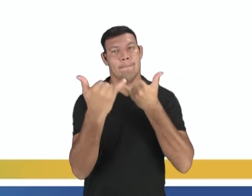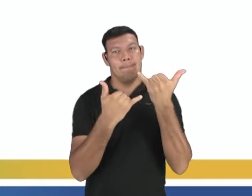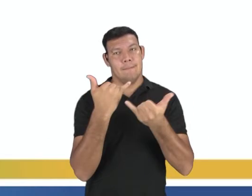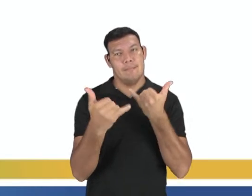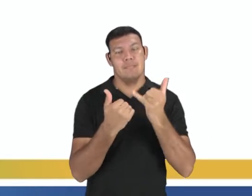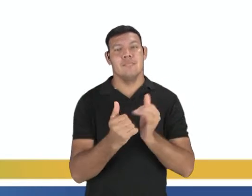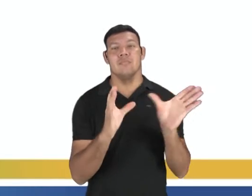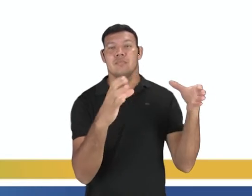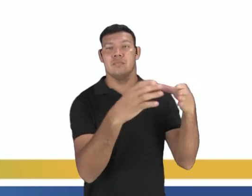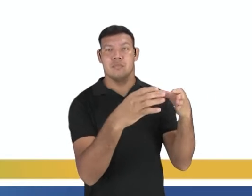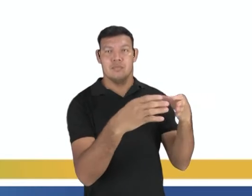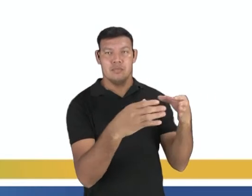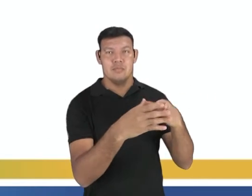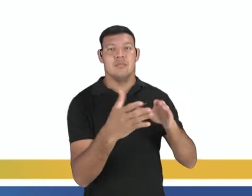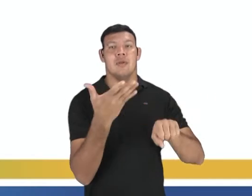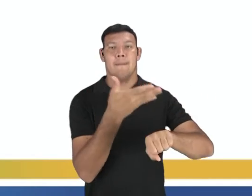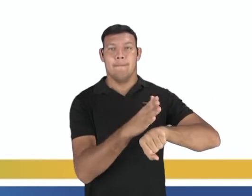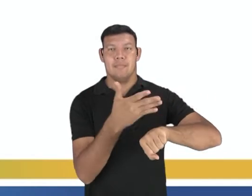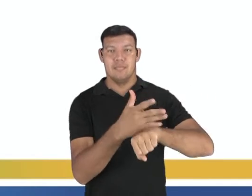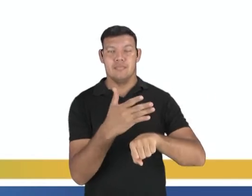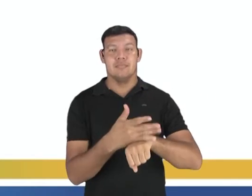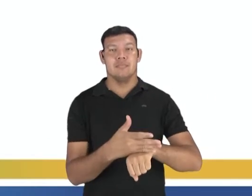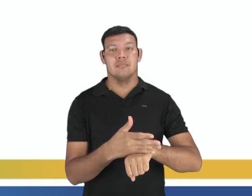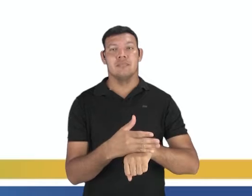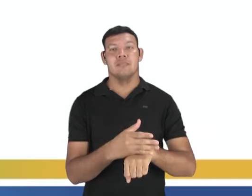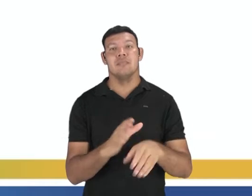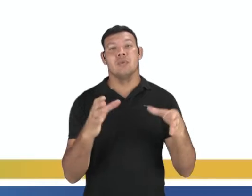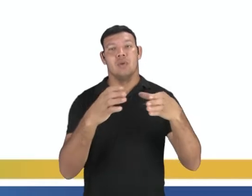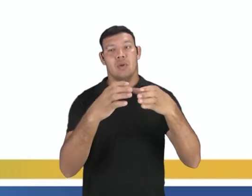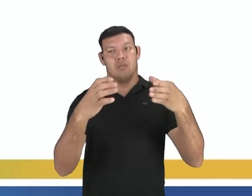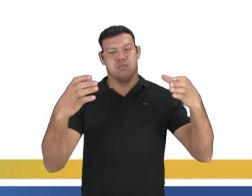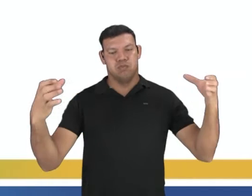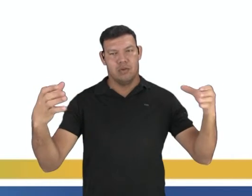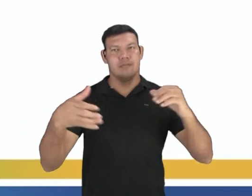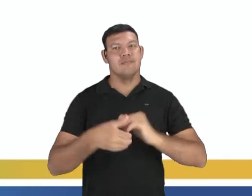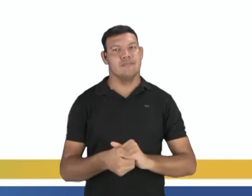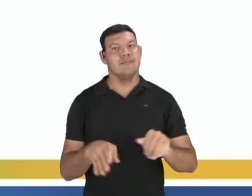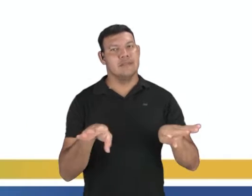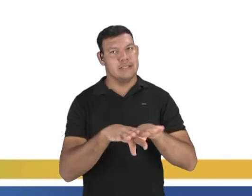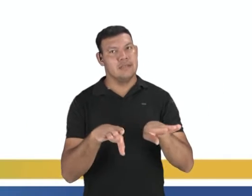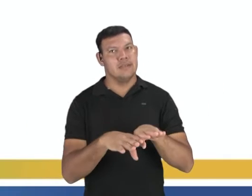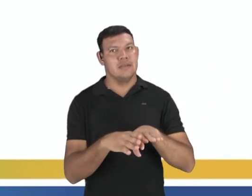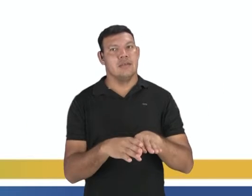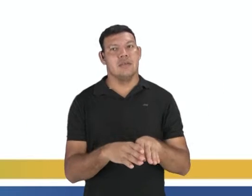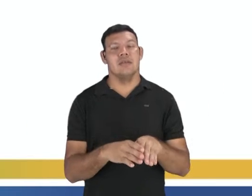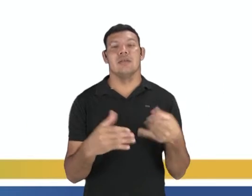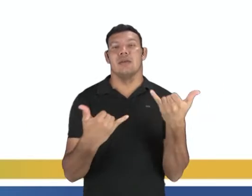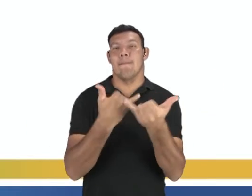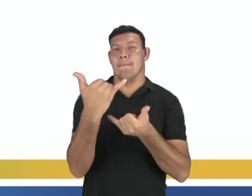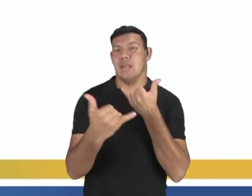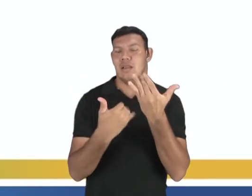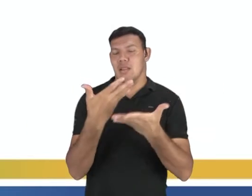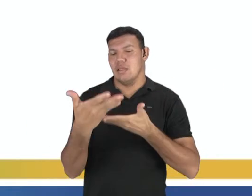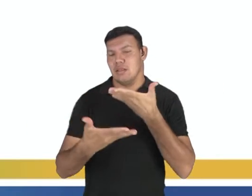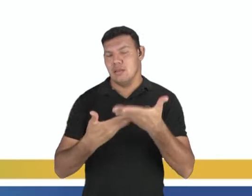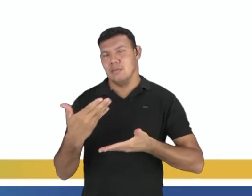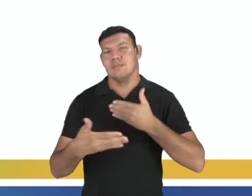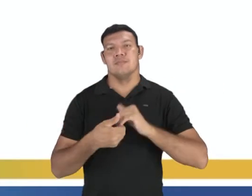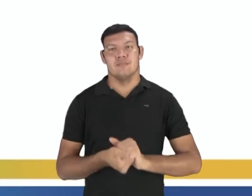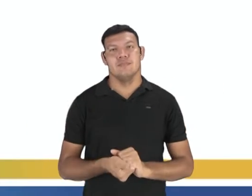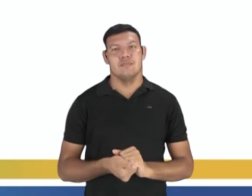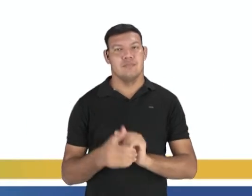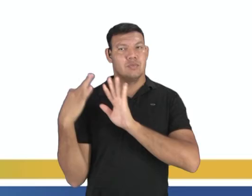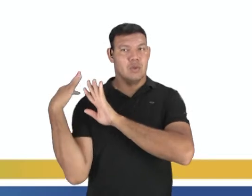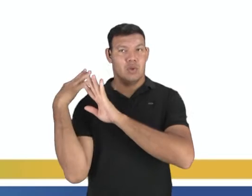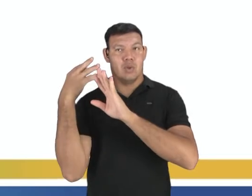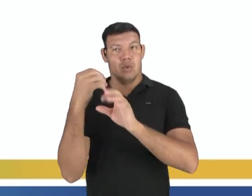jogos realizados em grupo, sobre a prática das atividades em grandes grupos e, mais necessariamente, sobre os jogos cooperativos, tá? Vamos